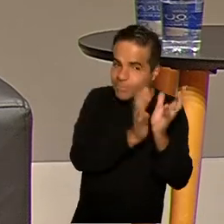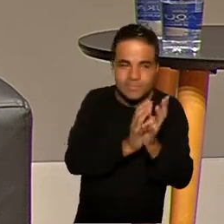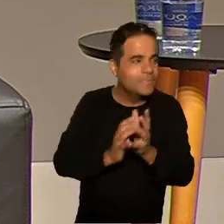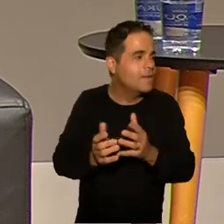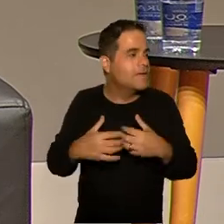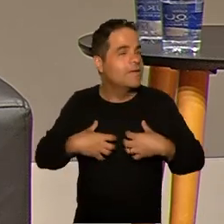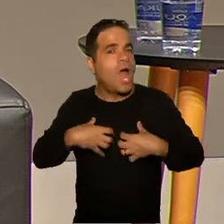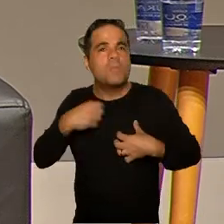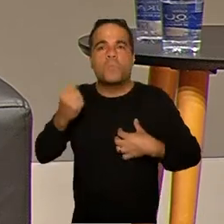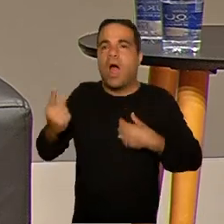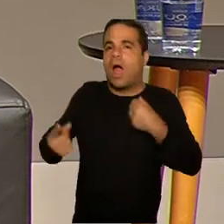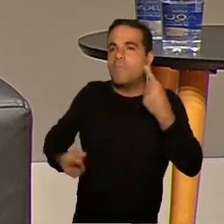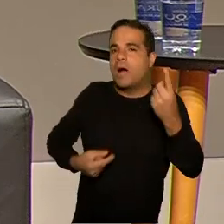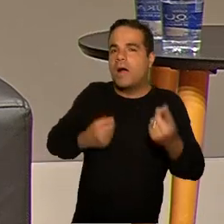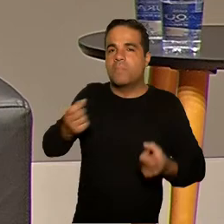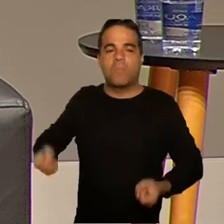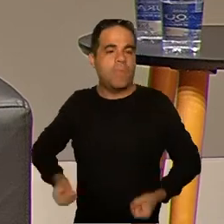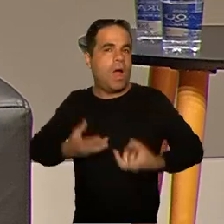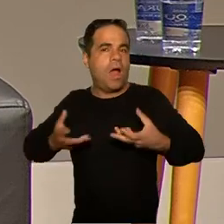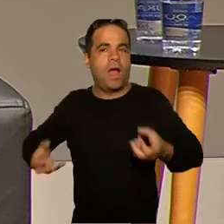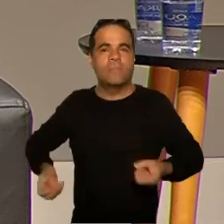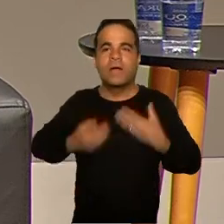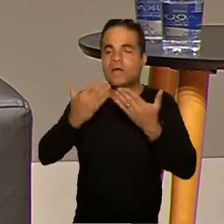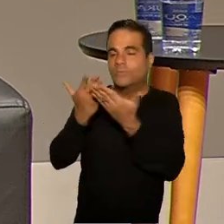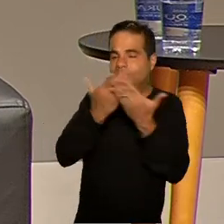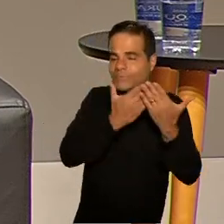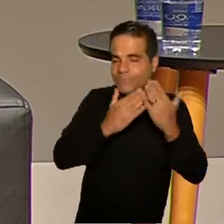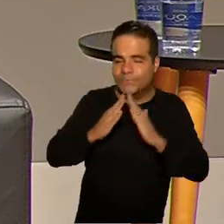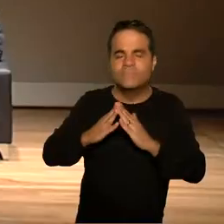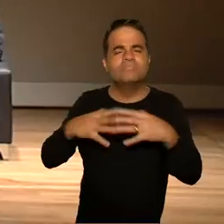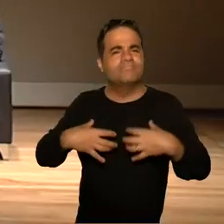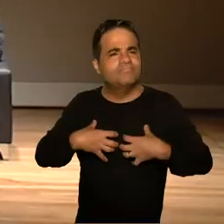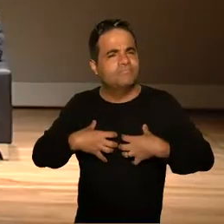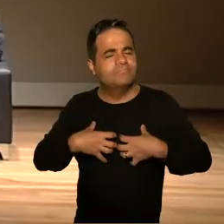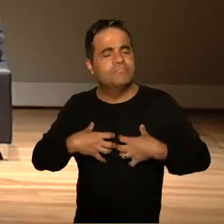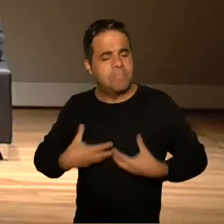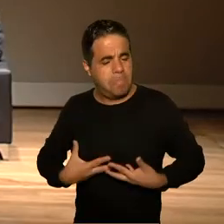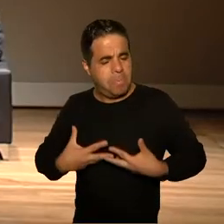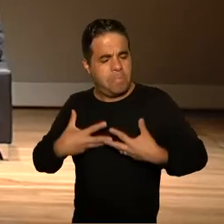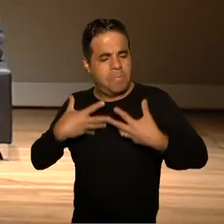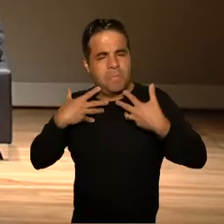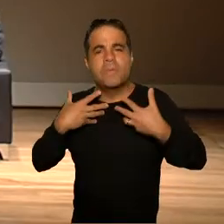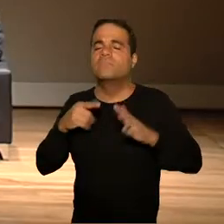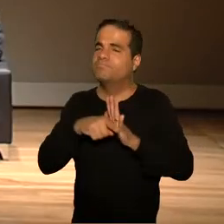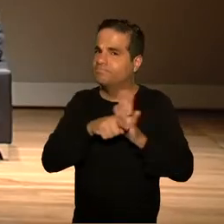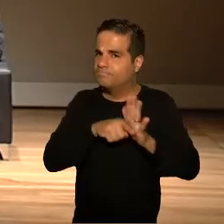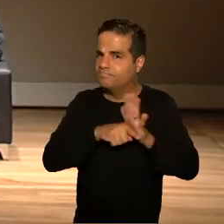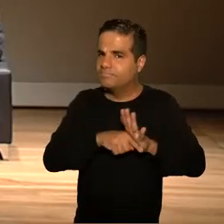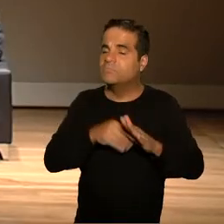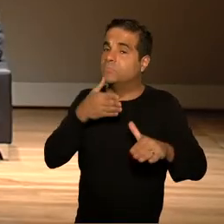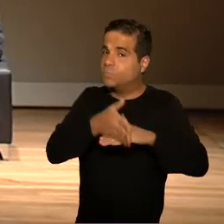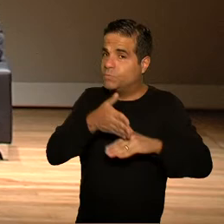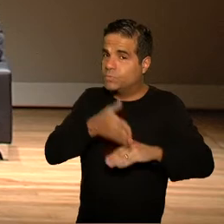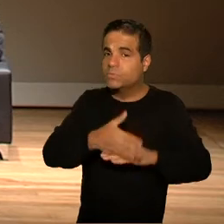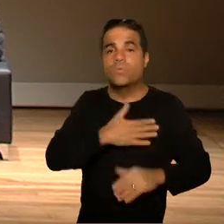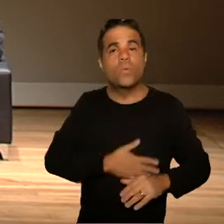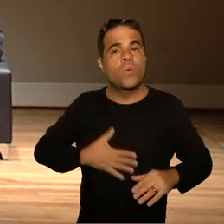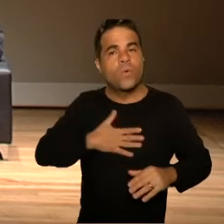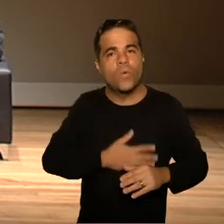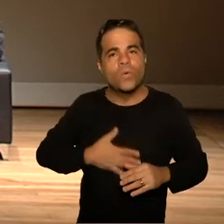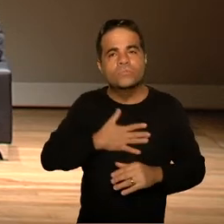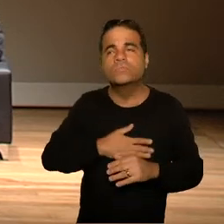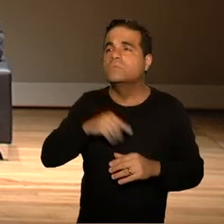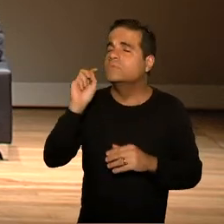espontâneos e os públicos escolares e algo que pulsa muito na minha trajetória de pesquisa e atuação são